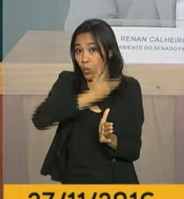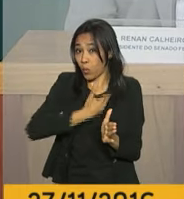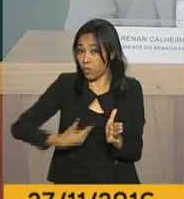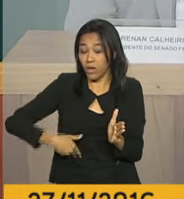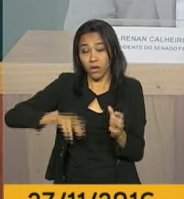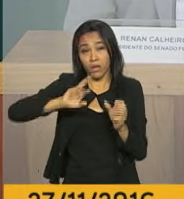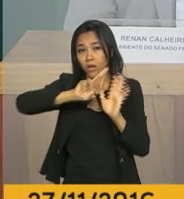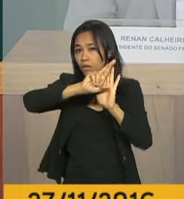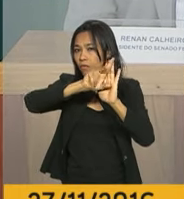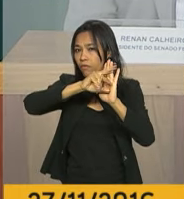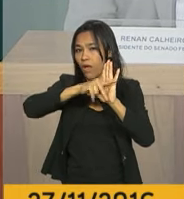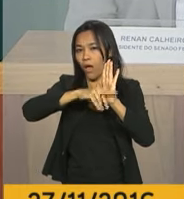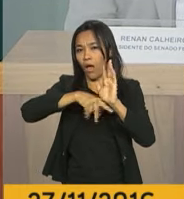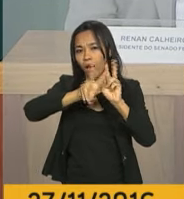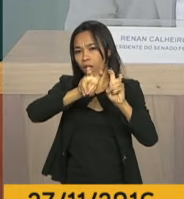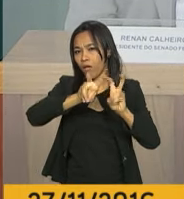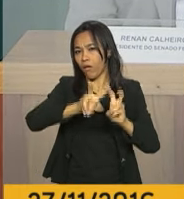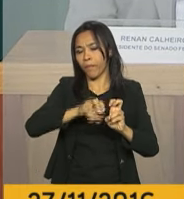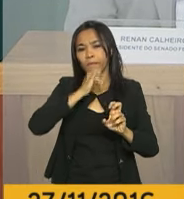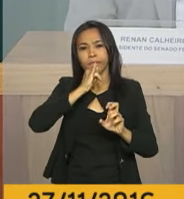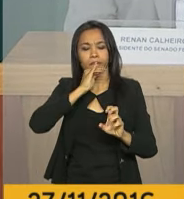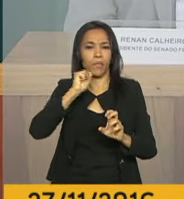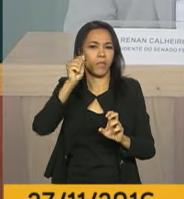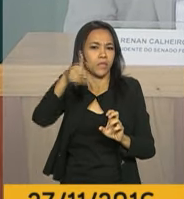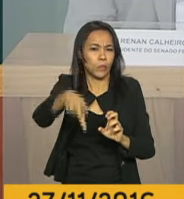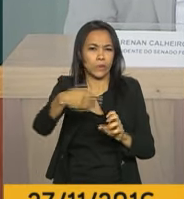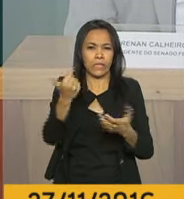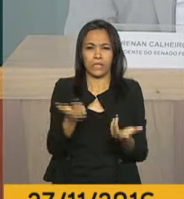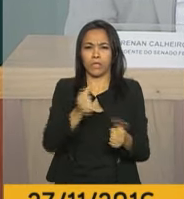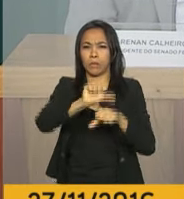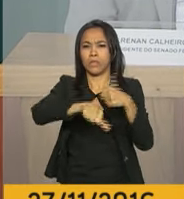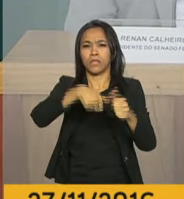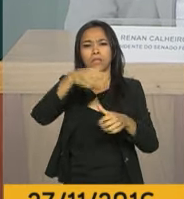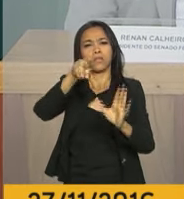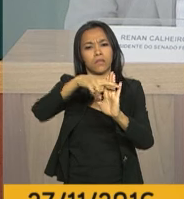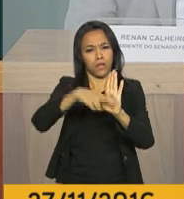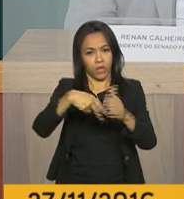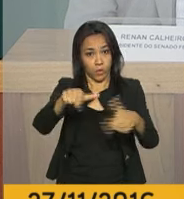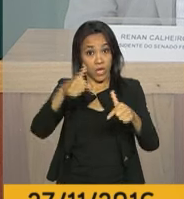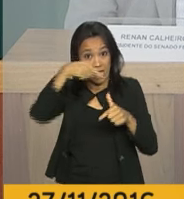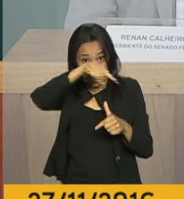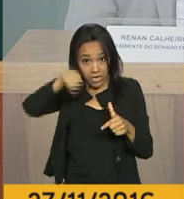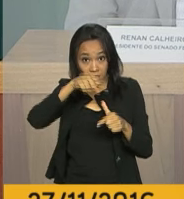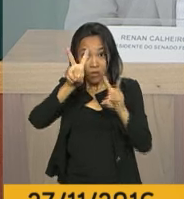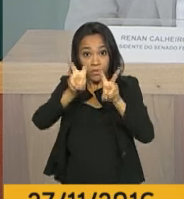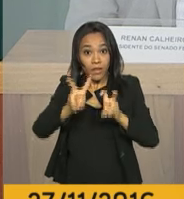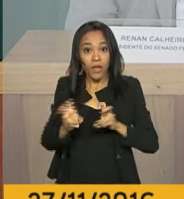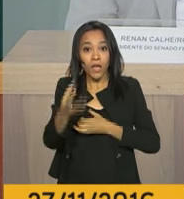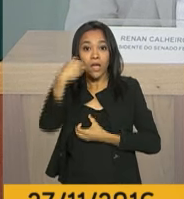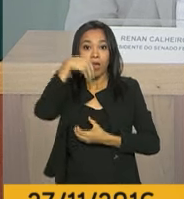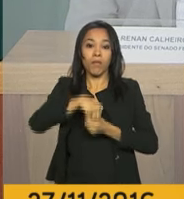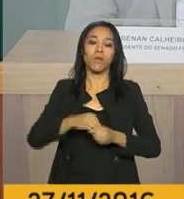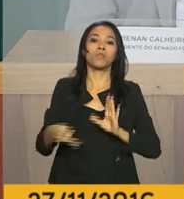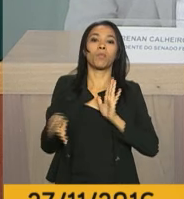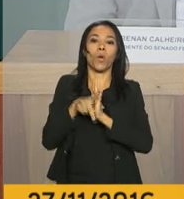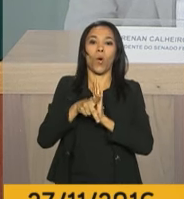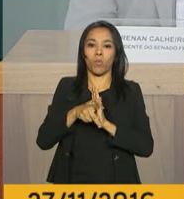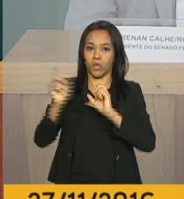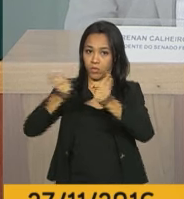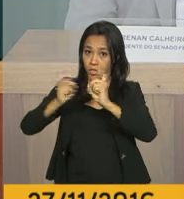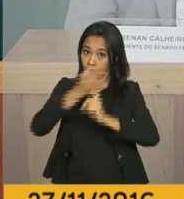vamos mandar, como previdência, reforma trabalhista, estas são questões de governo. O governo tem que